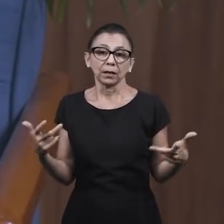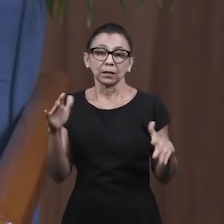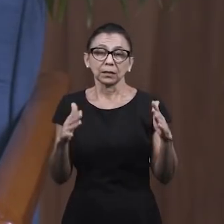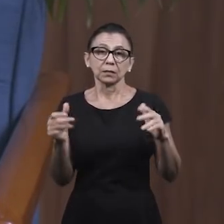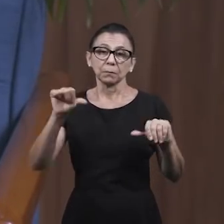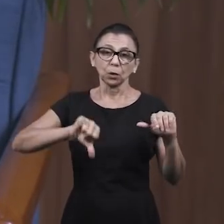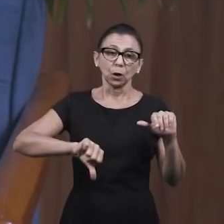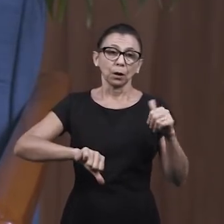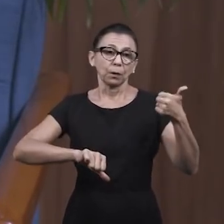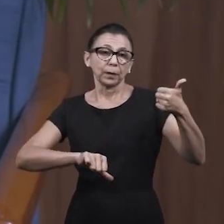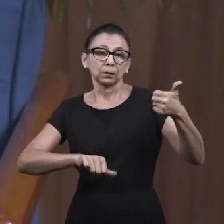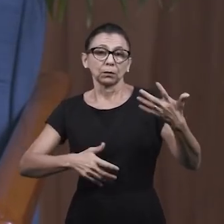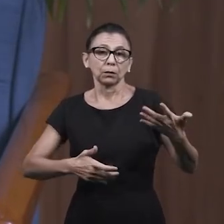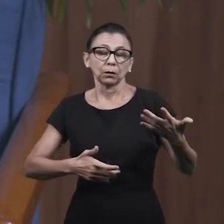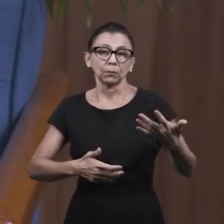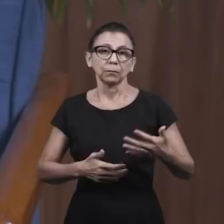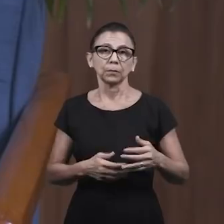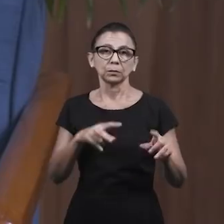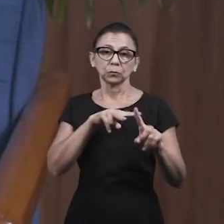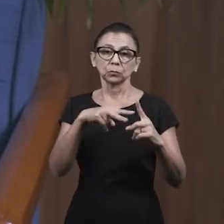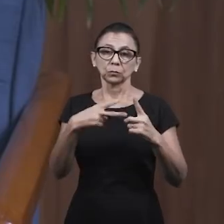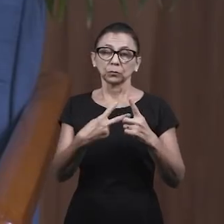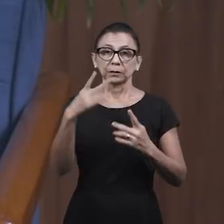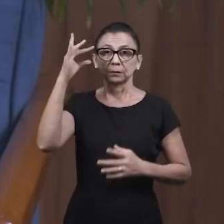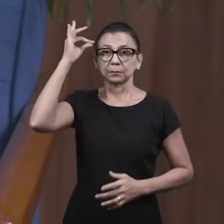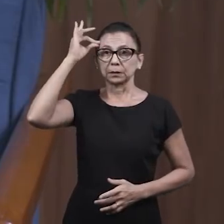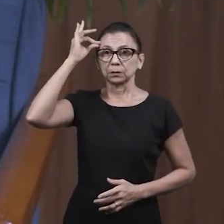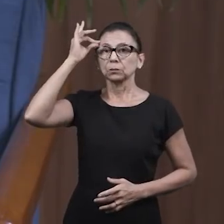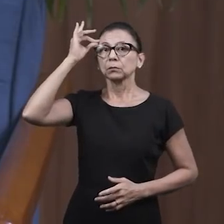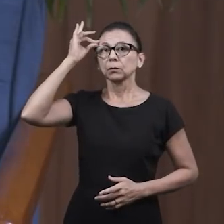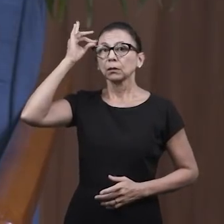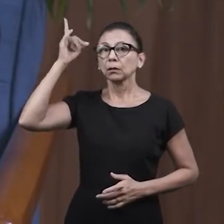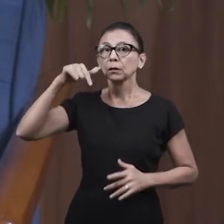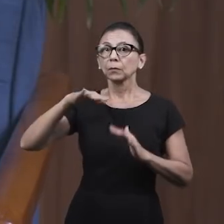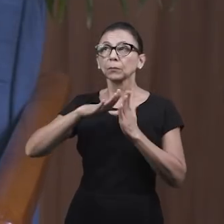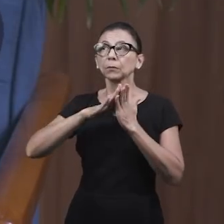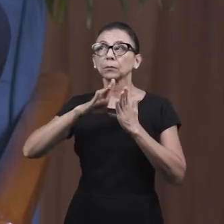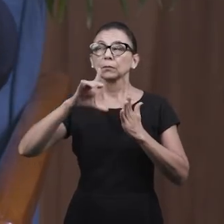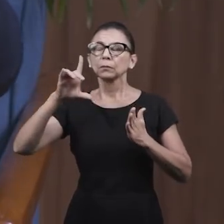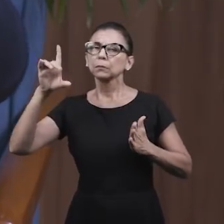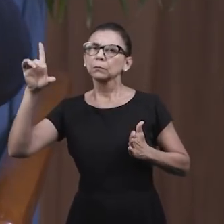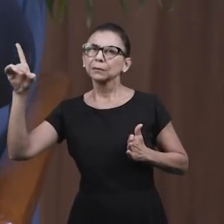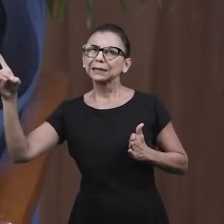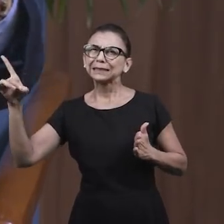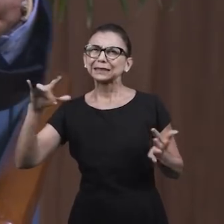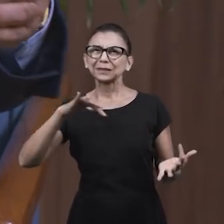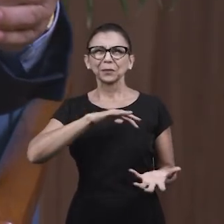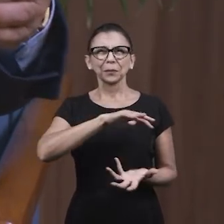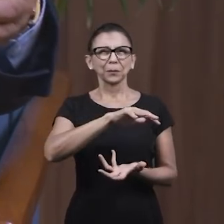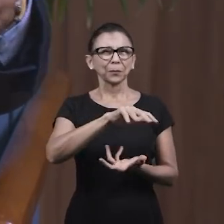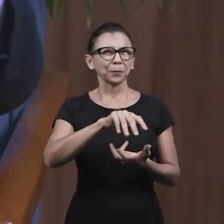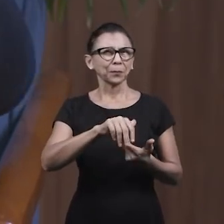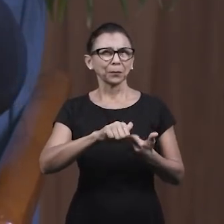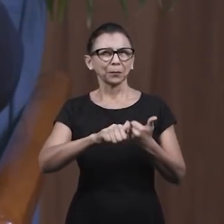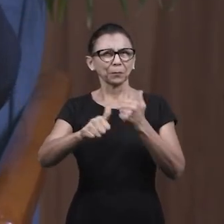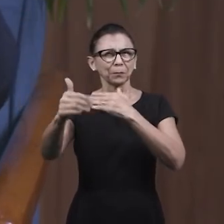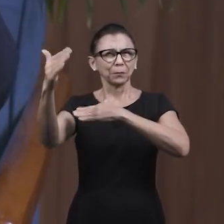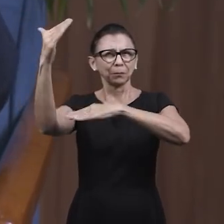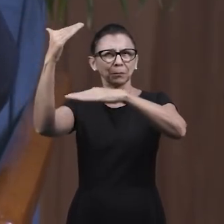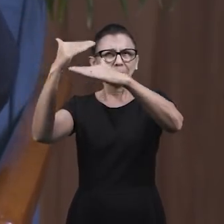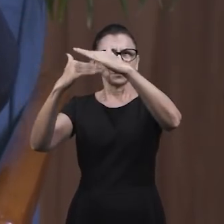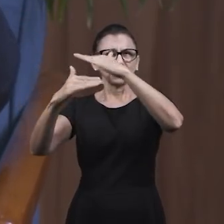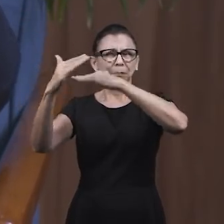humana, Pesquisas, a gente vê avanços e retrocessos todo dia, né? A gente vê que há coisas que tornam a vida